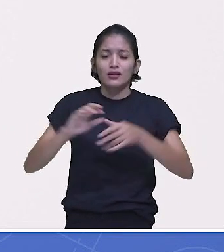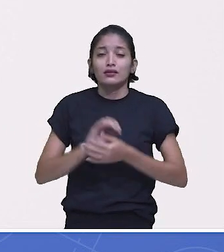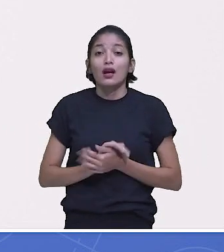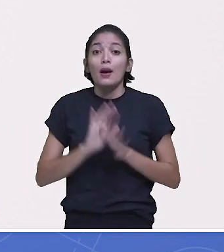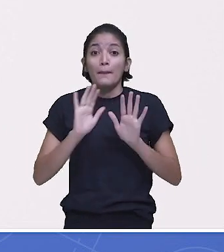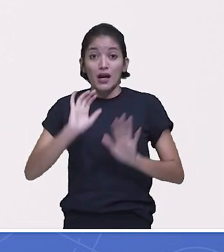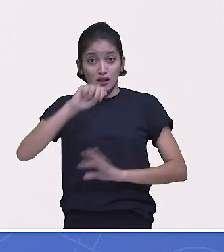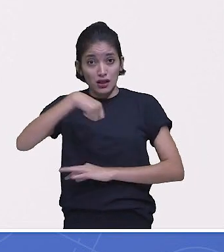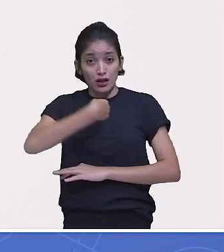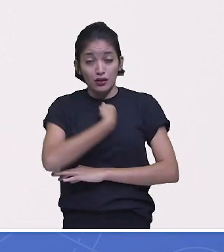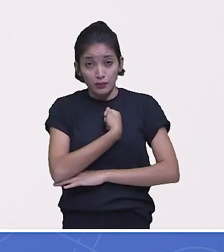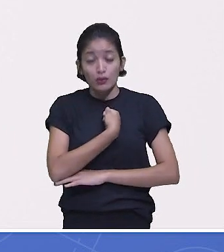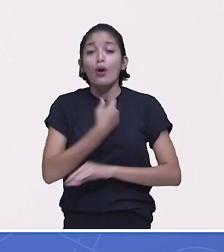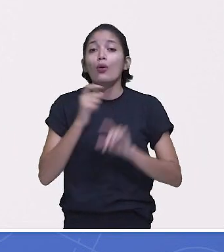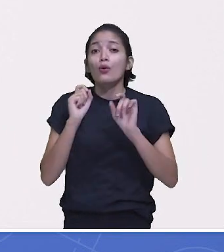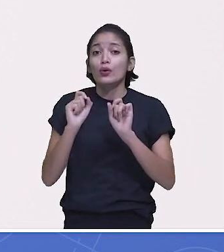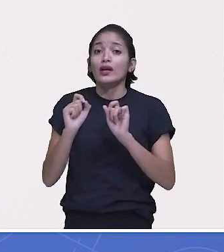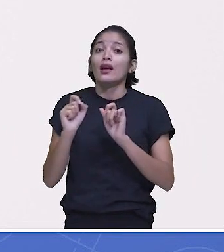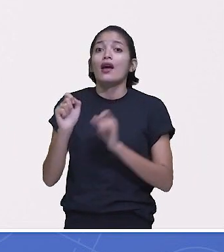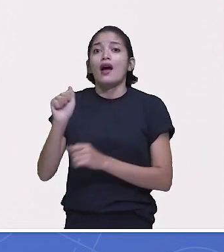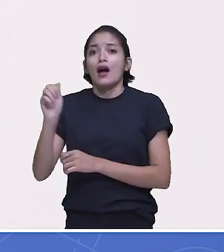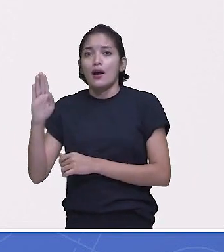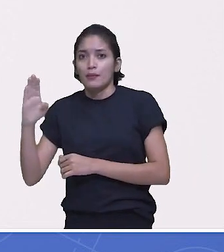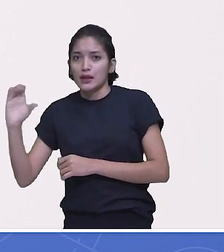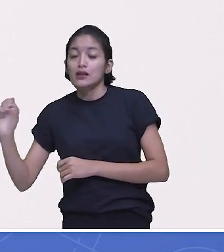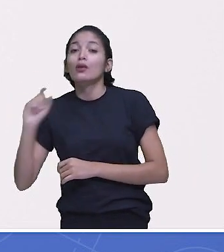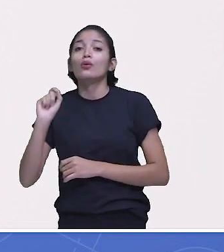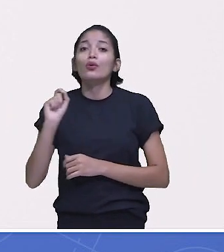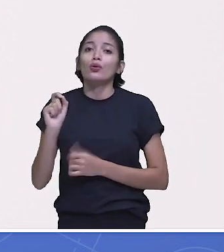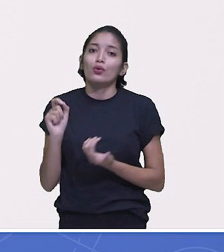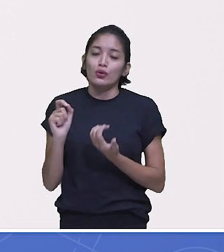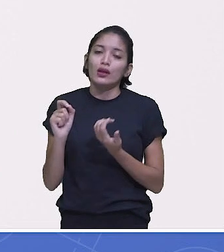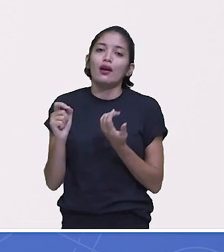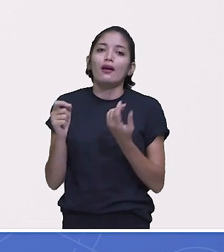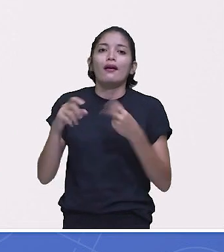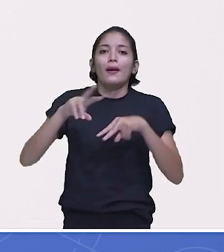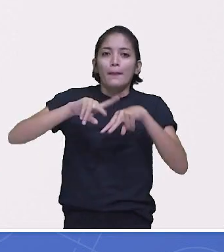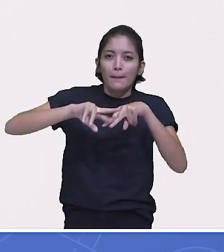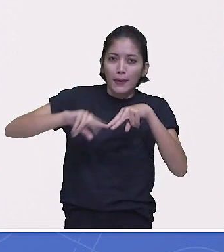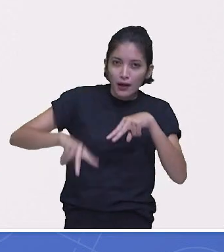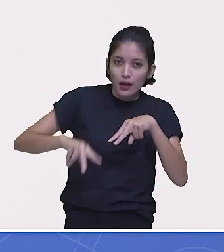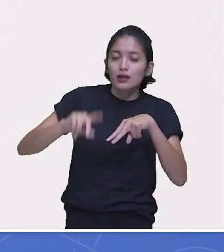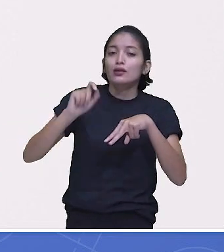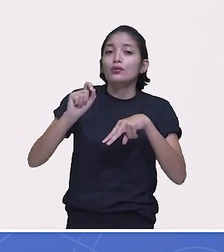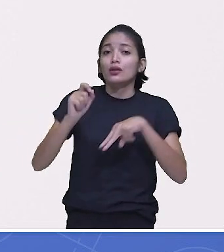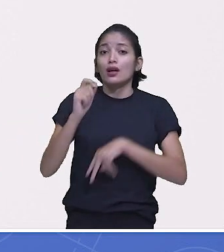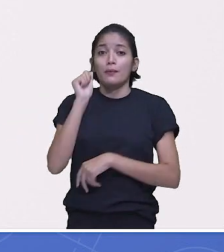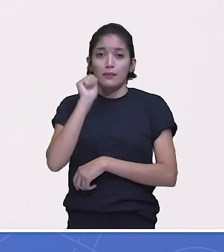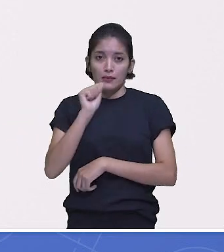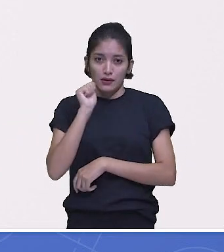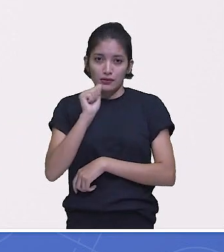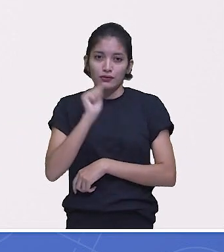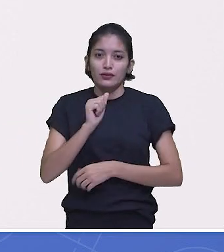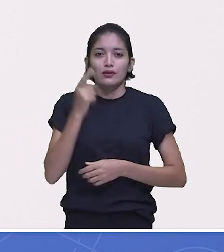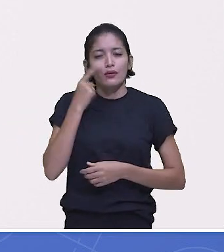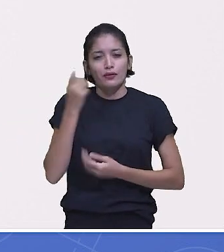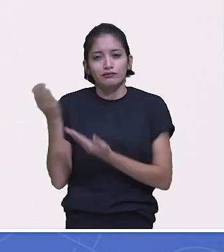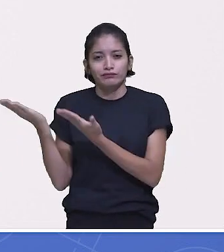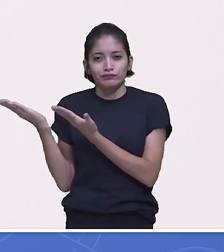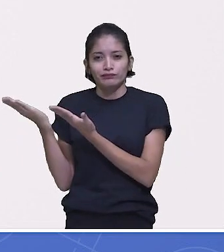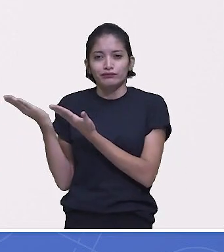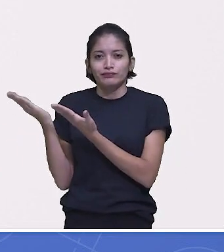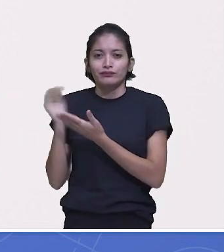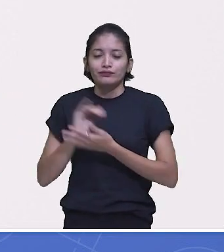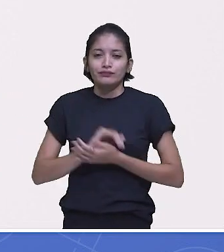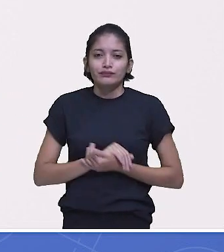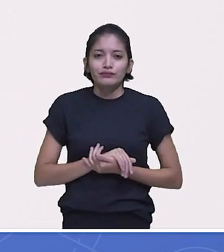espanhola, não. Todas as letras, como se diz, são mulherzinhas, né? La A, la B, la C, la J, la S, la V,